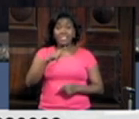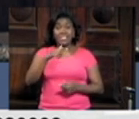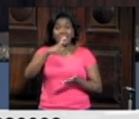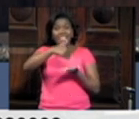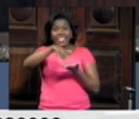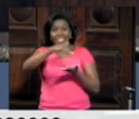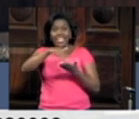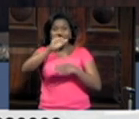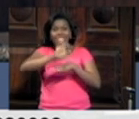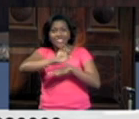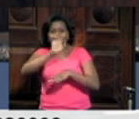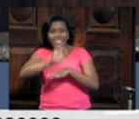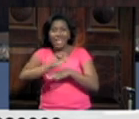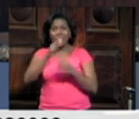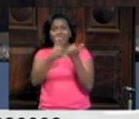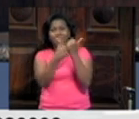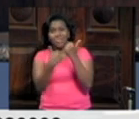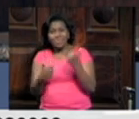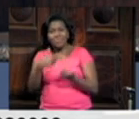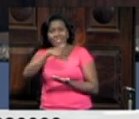Estado, subsecretário,